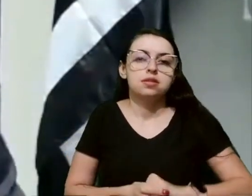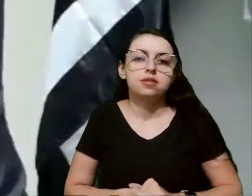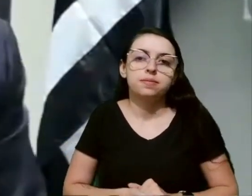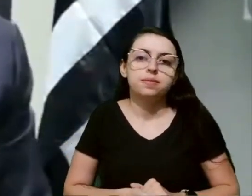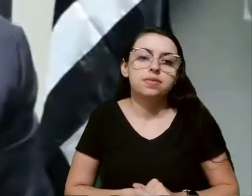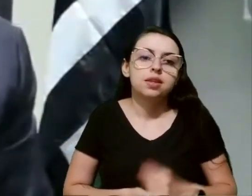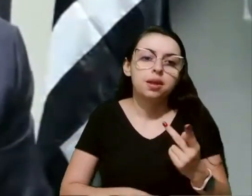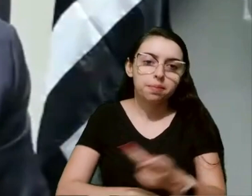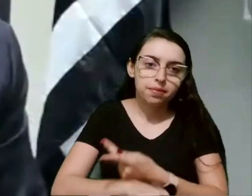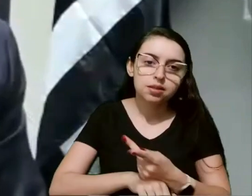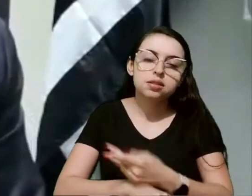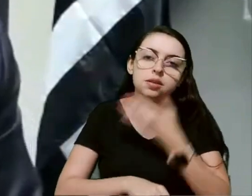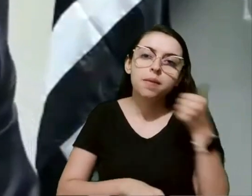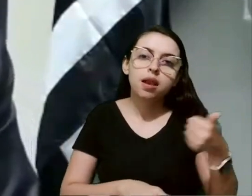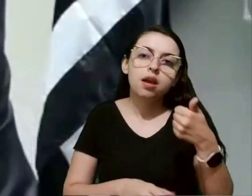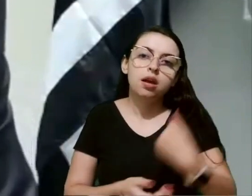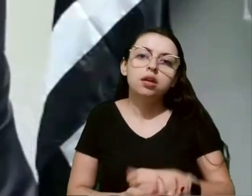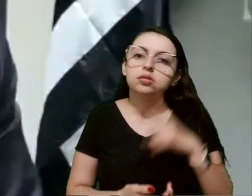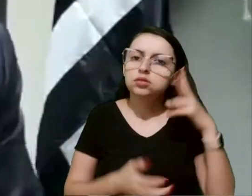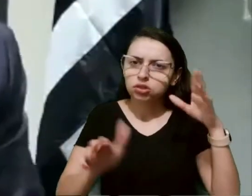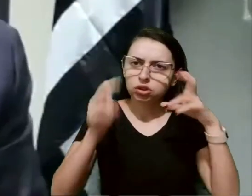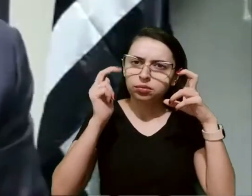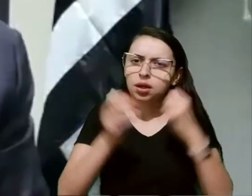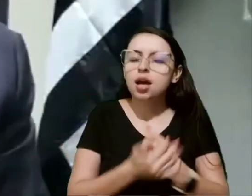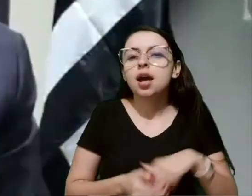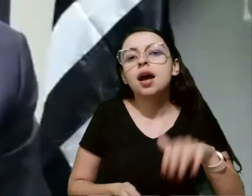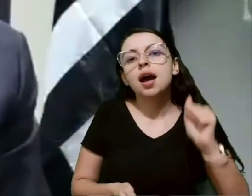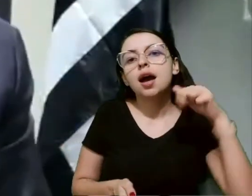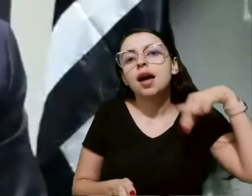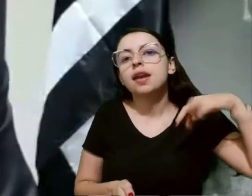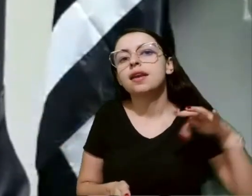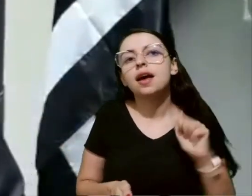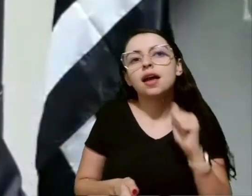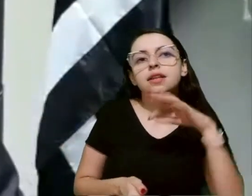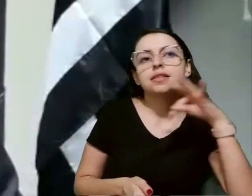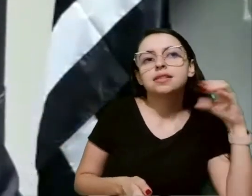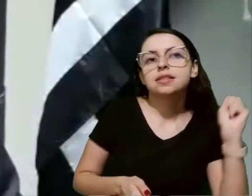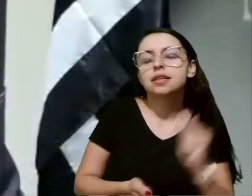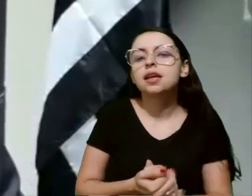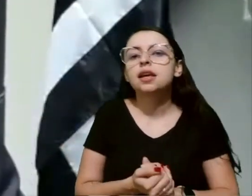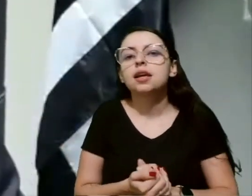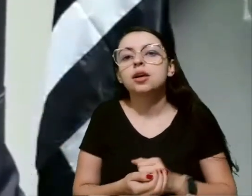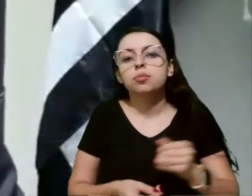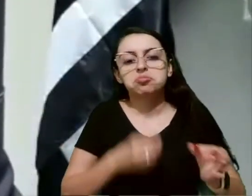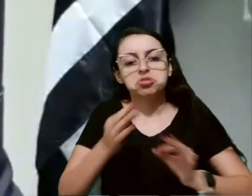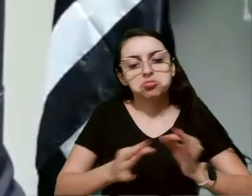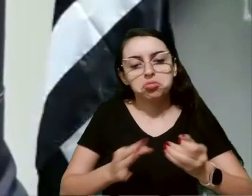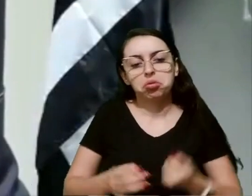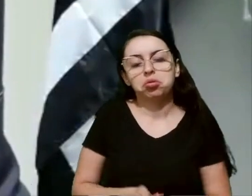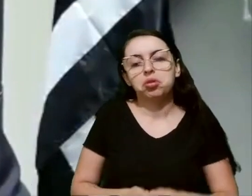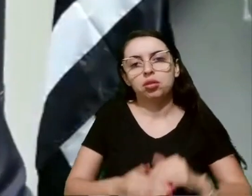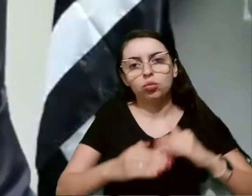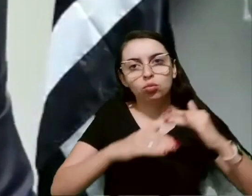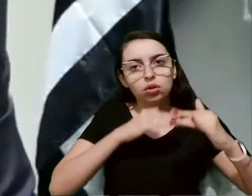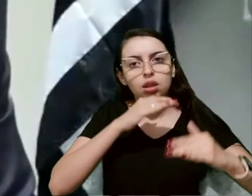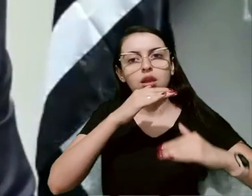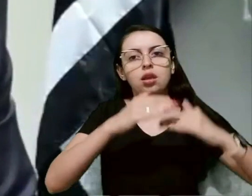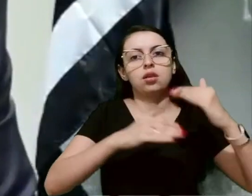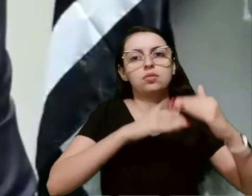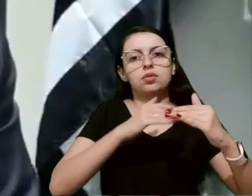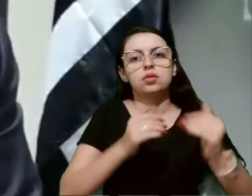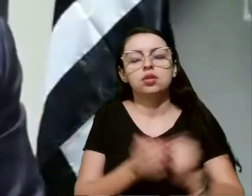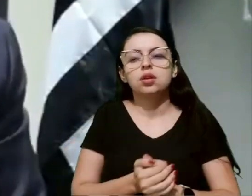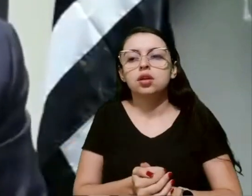da pesquisa médica. É muito interessante, a gente usa análise de sobrevivência para medir processo, tempo de processo, por exemplo, que é uma